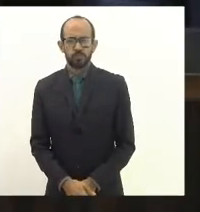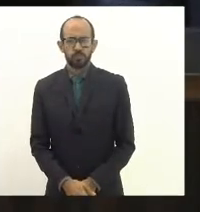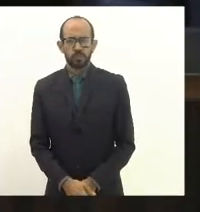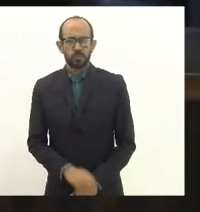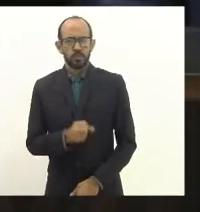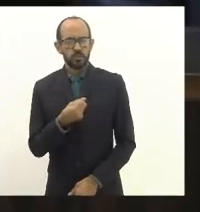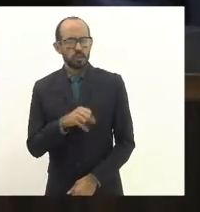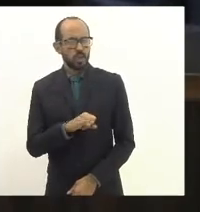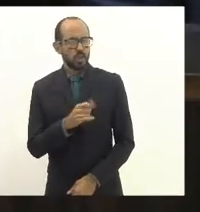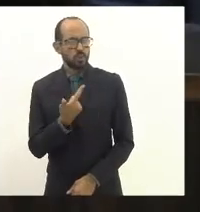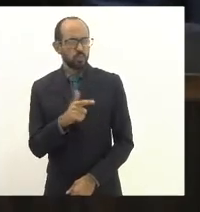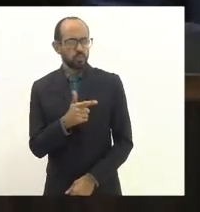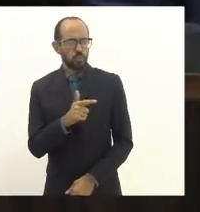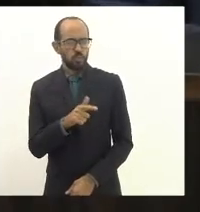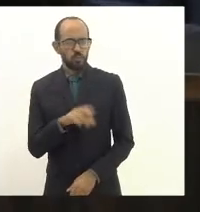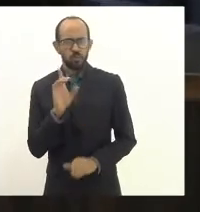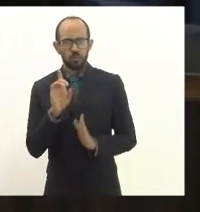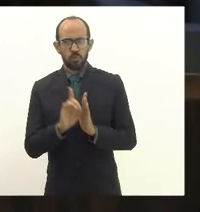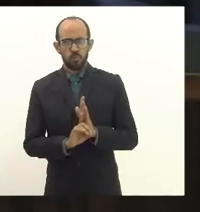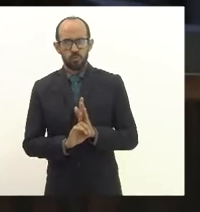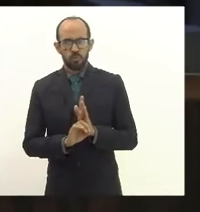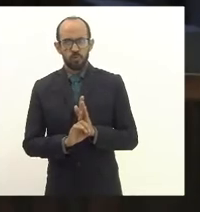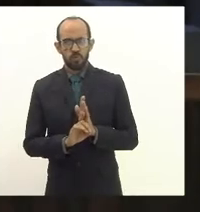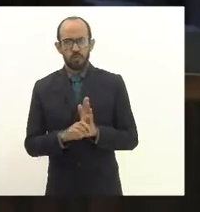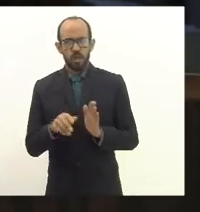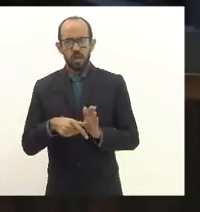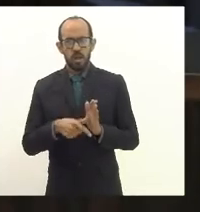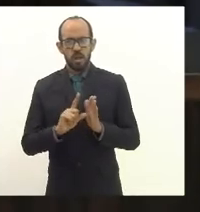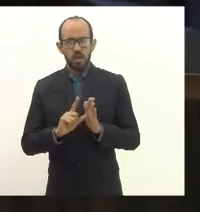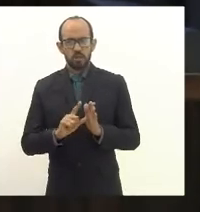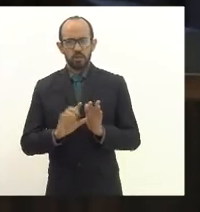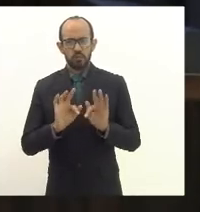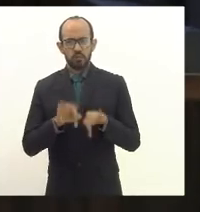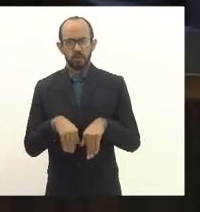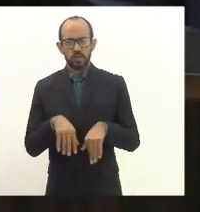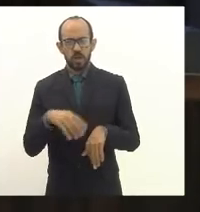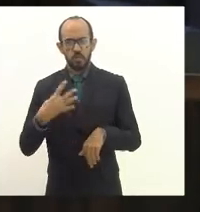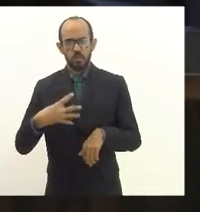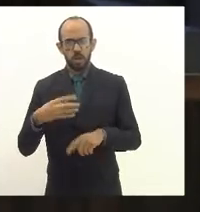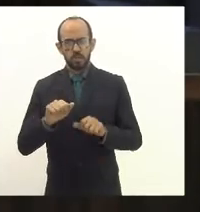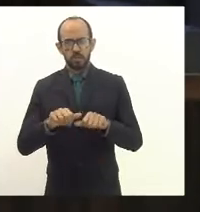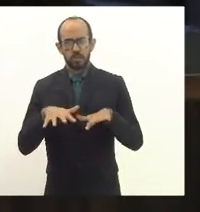declarar, presidente, antes de encerrar a quarta sessão extraordinária...